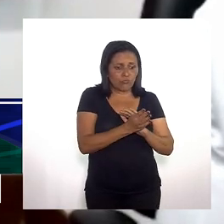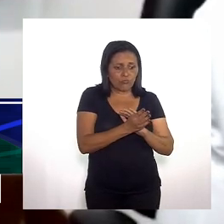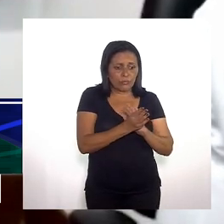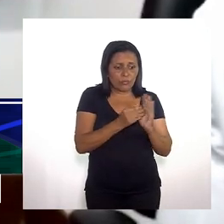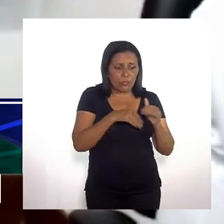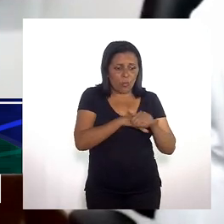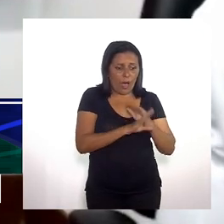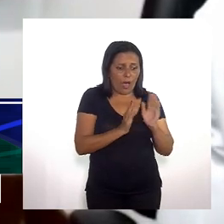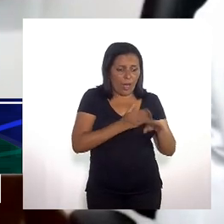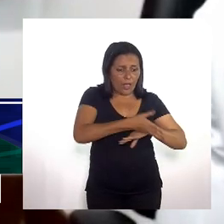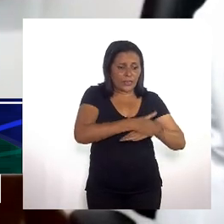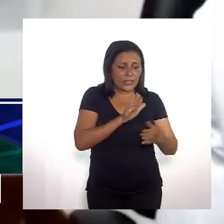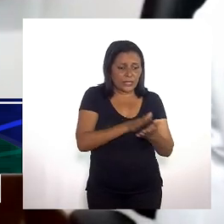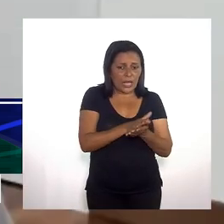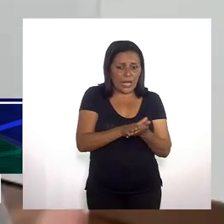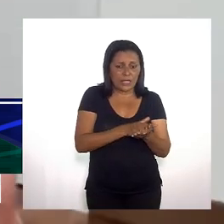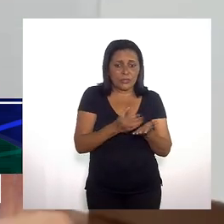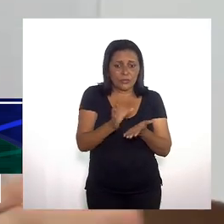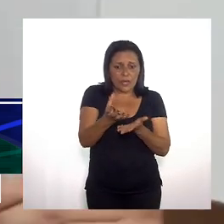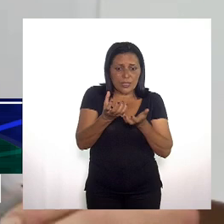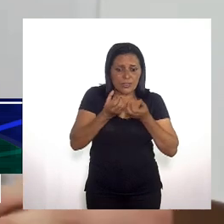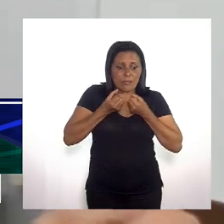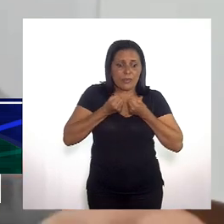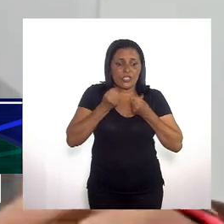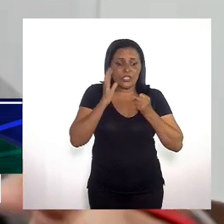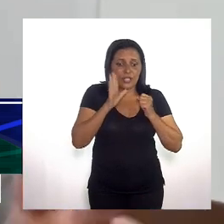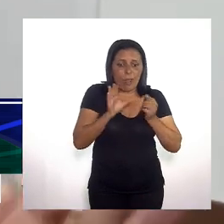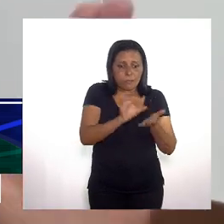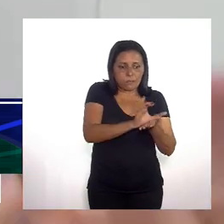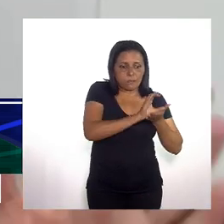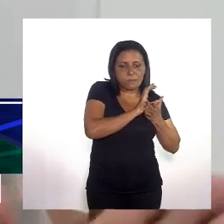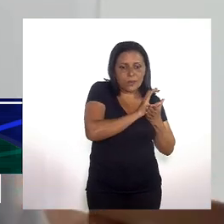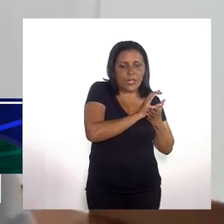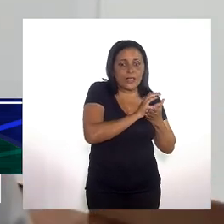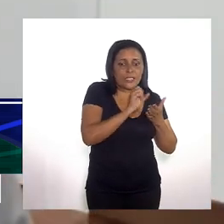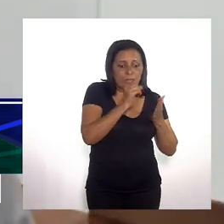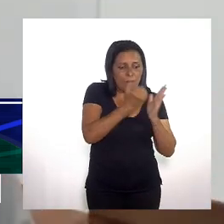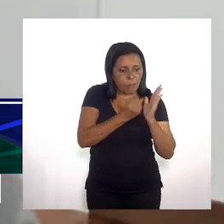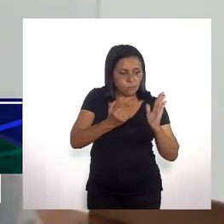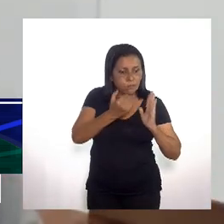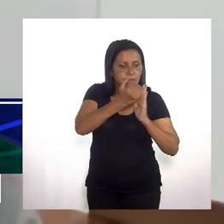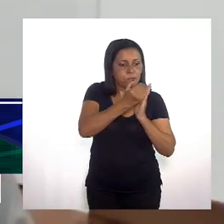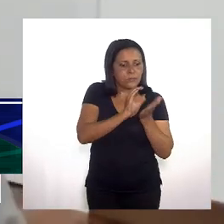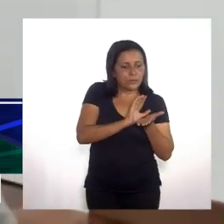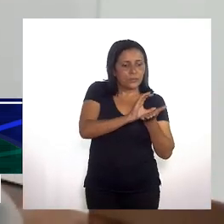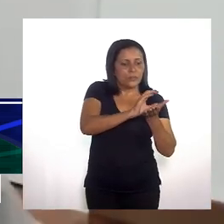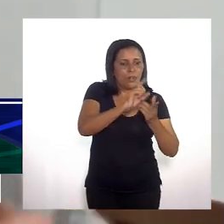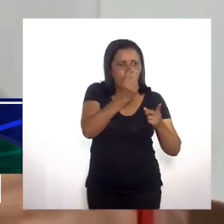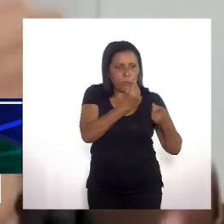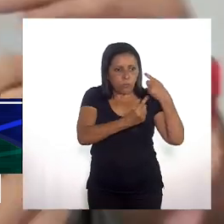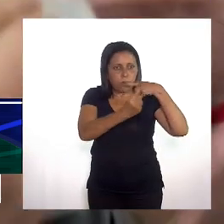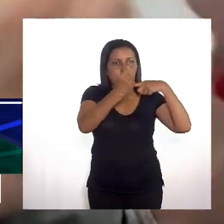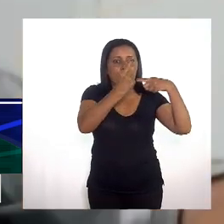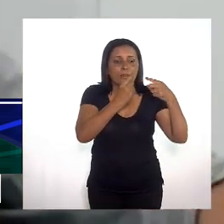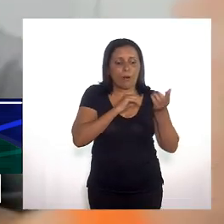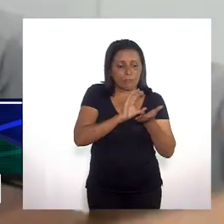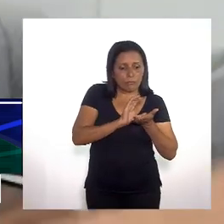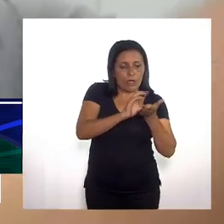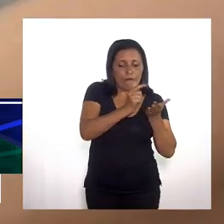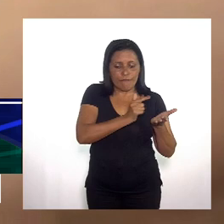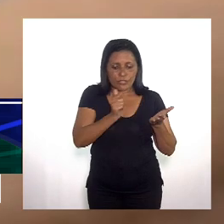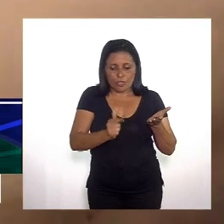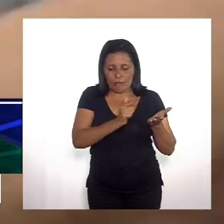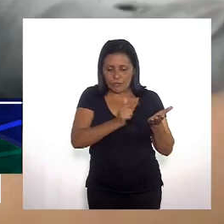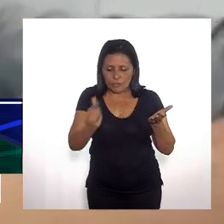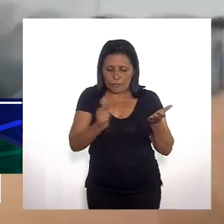excedente de arrecadação. Pois é, presidente. Se você tiver um excedente de arrecadação sucessivo, então se eu arrecadar 22,